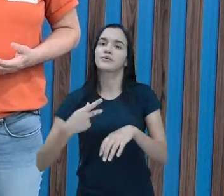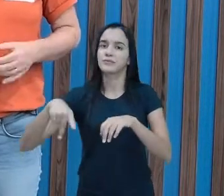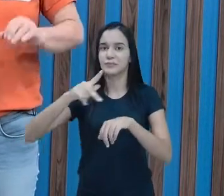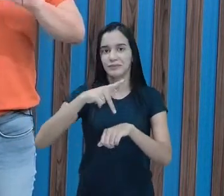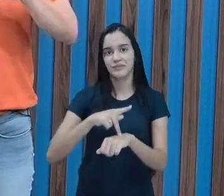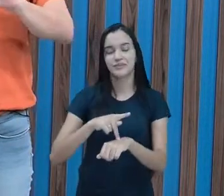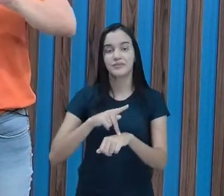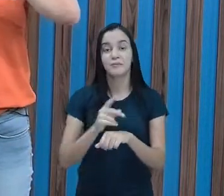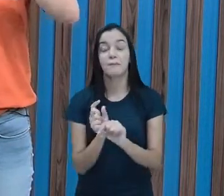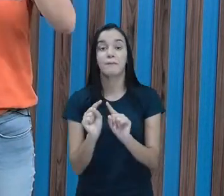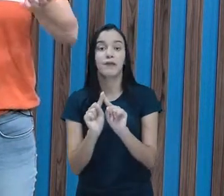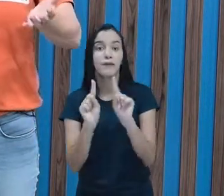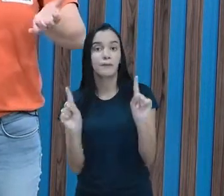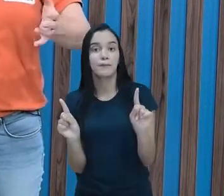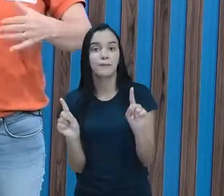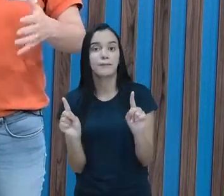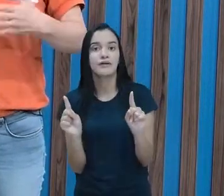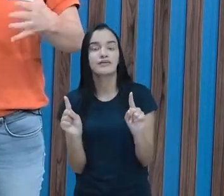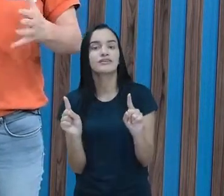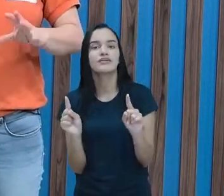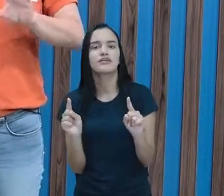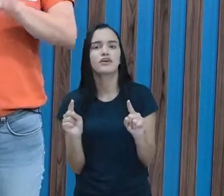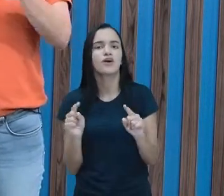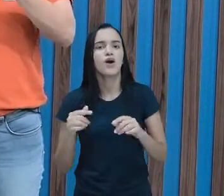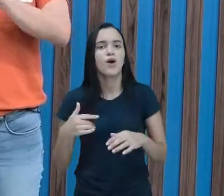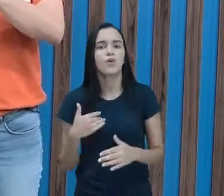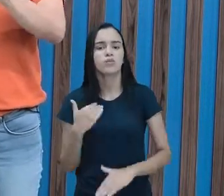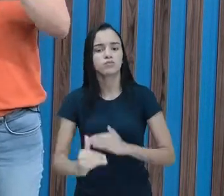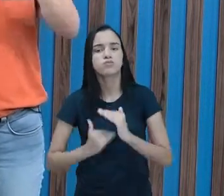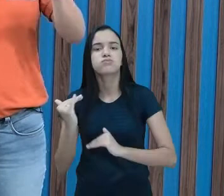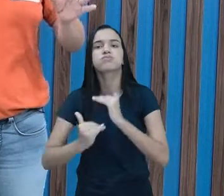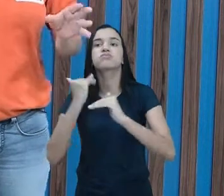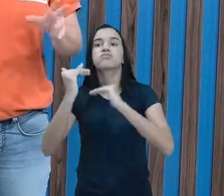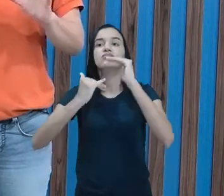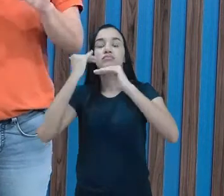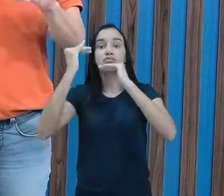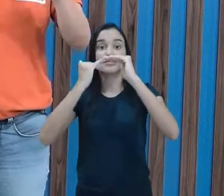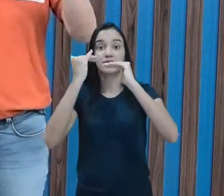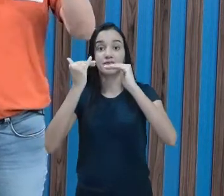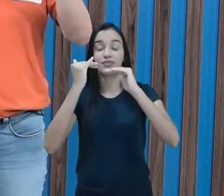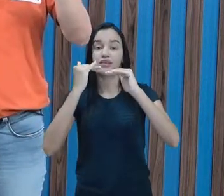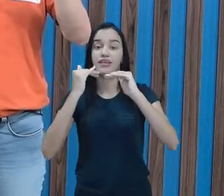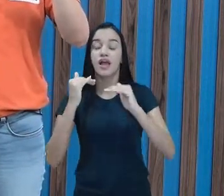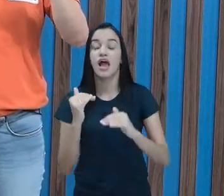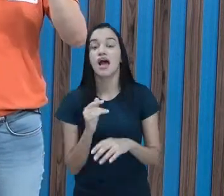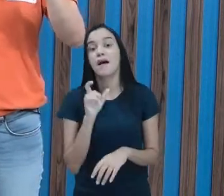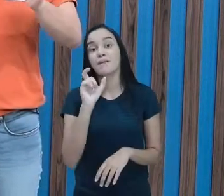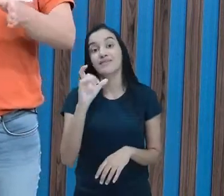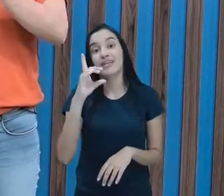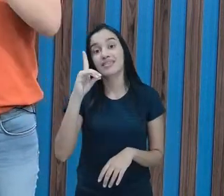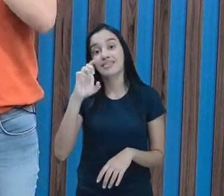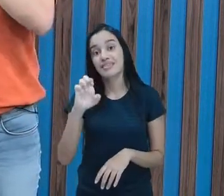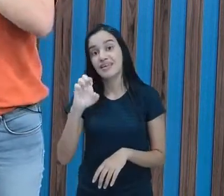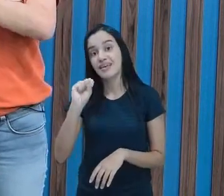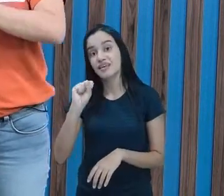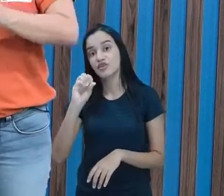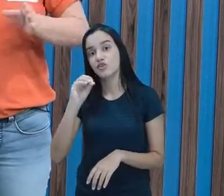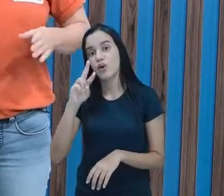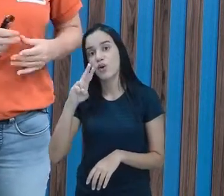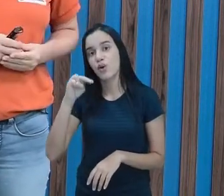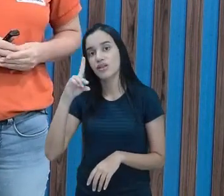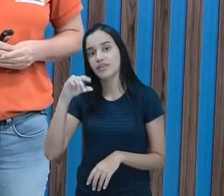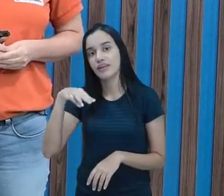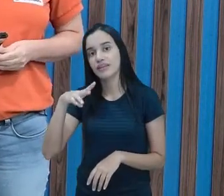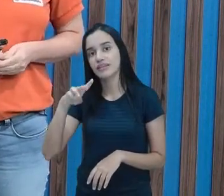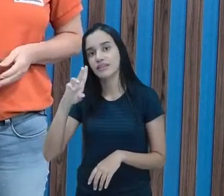né? Mas, por outro lado, esse crescimento todo desordenado, esse é o detalhe, essa é a palavra-chave aqui. Crescimento